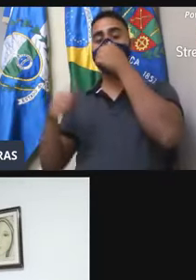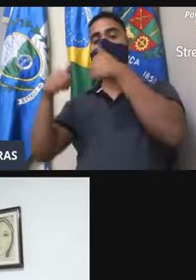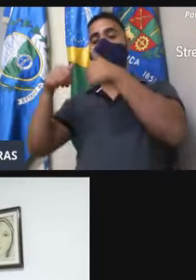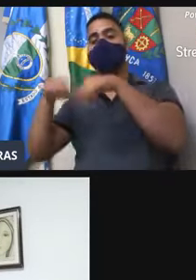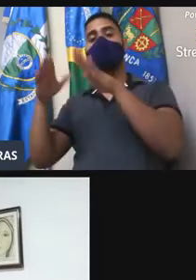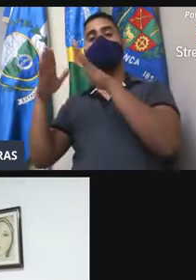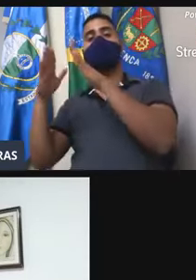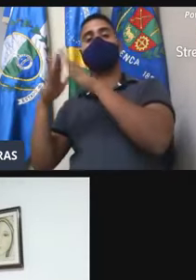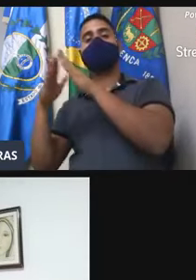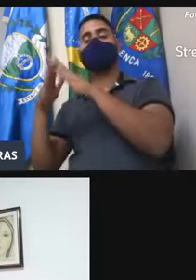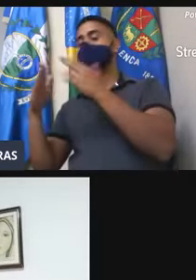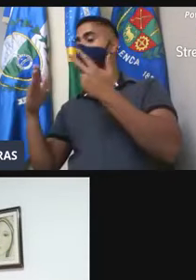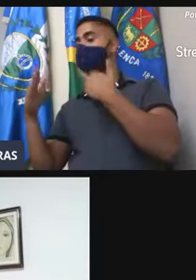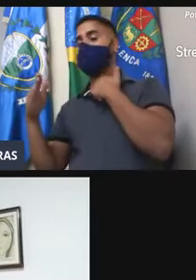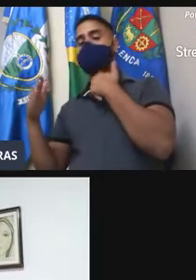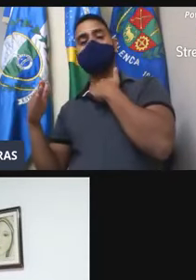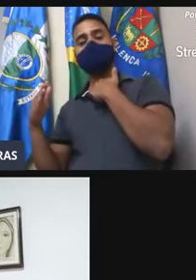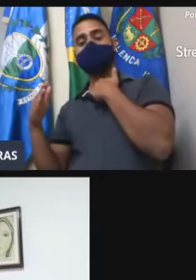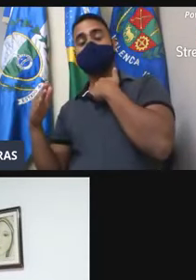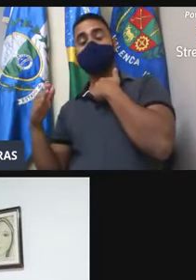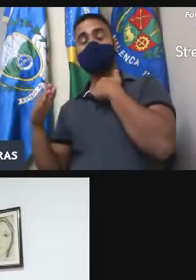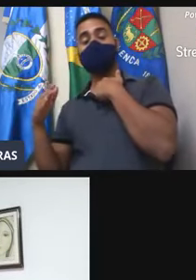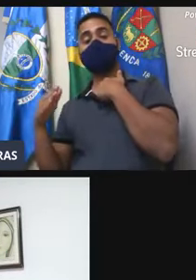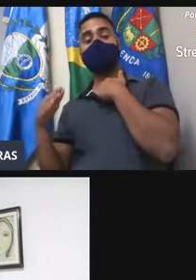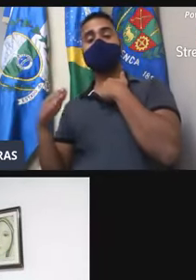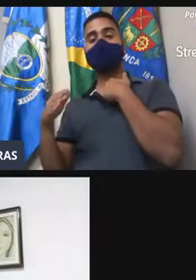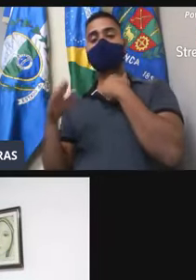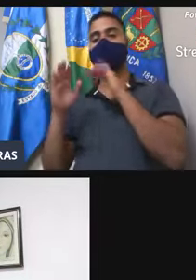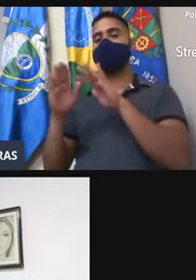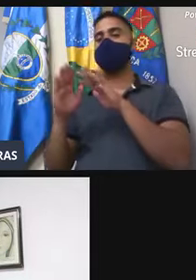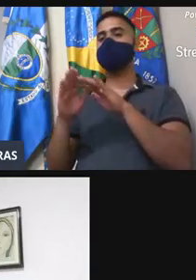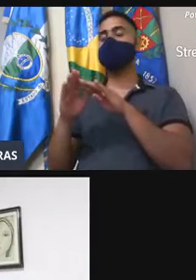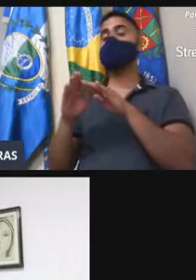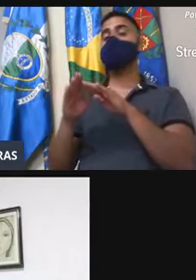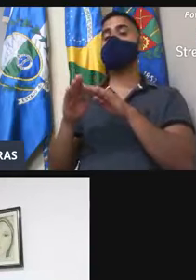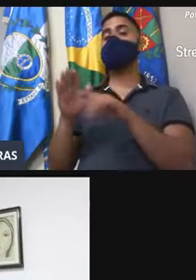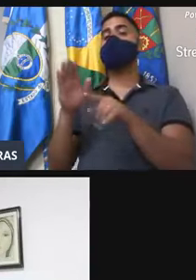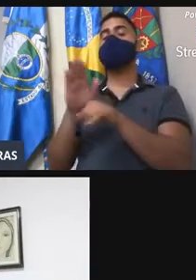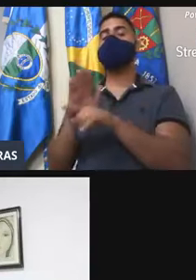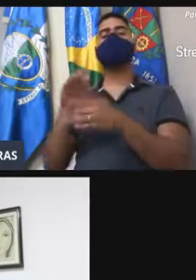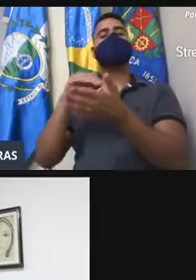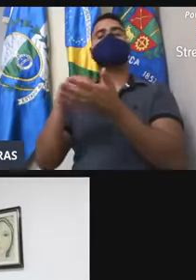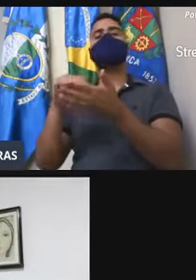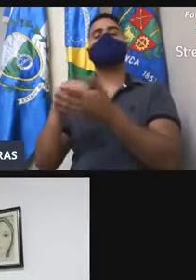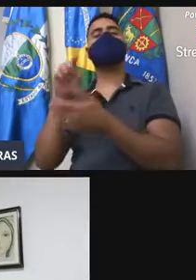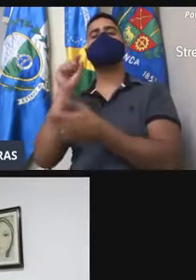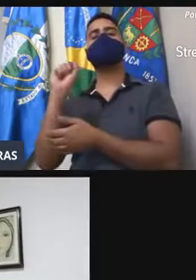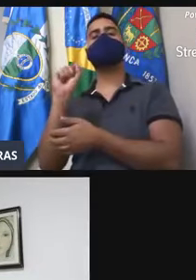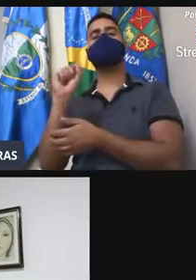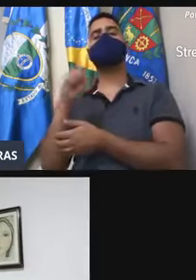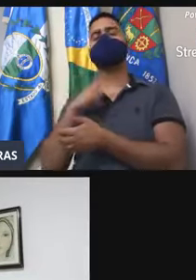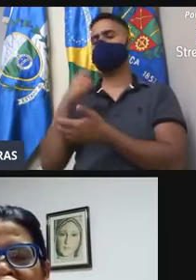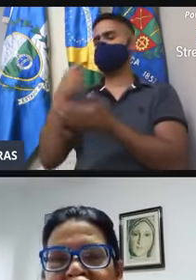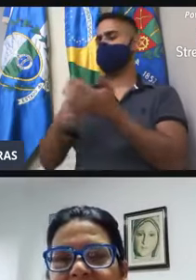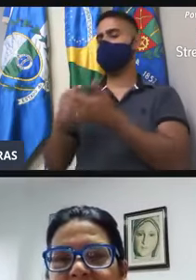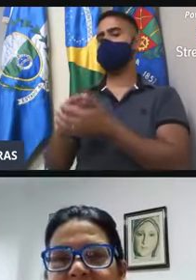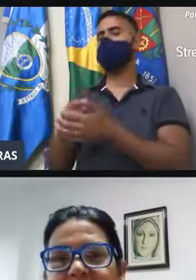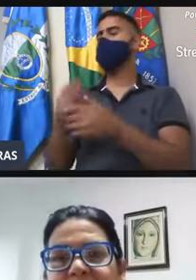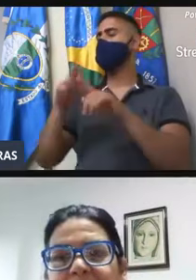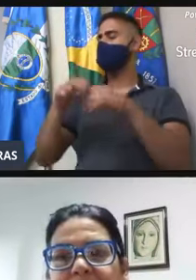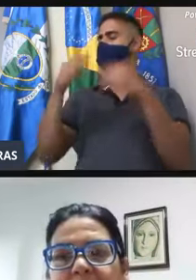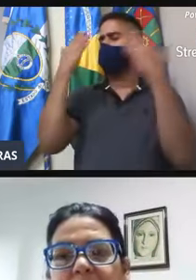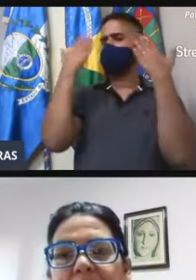numa casa onde não poderia estar, e a ação do município através da secretaria foi contundente. Então, parabenizo